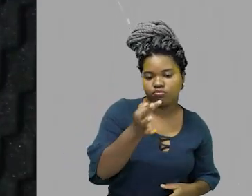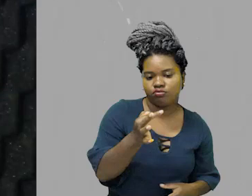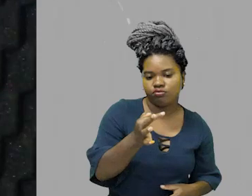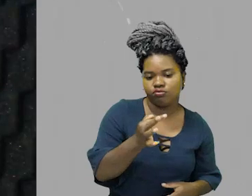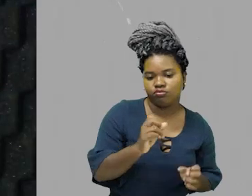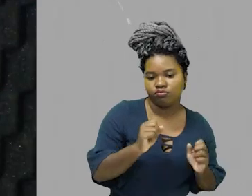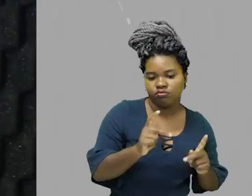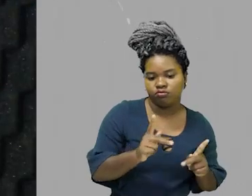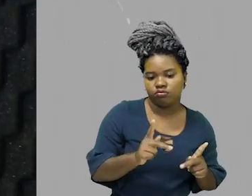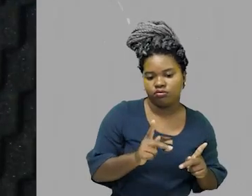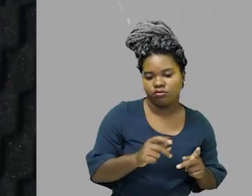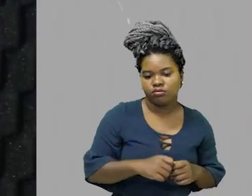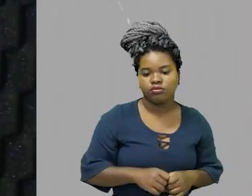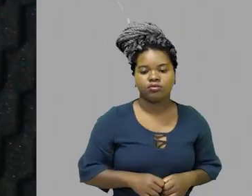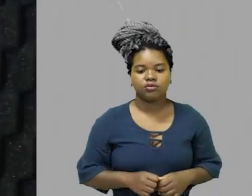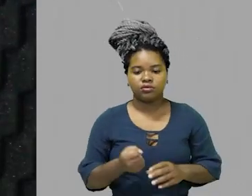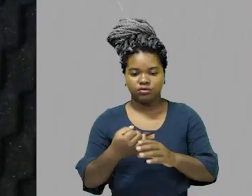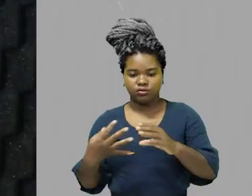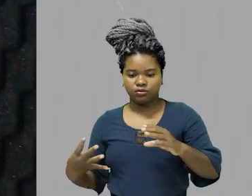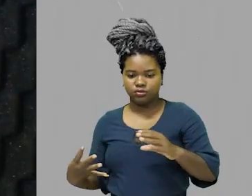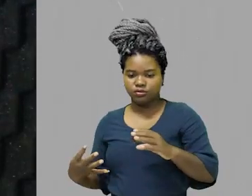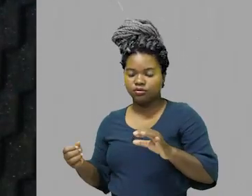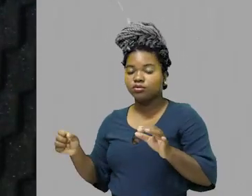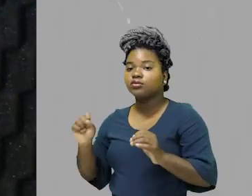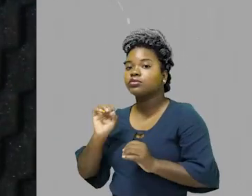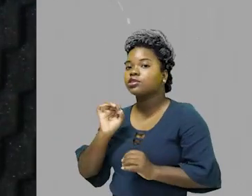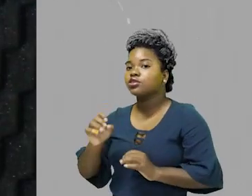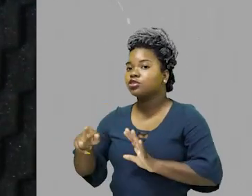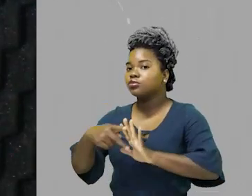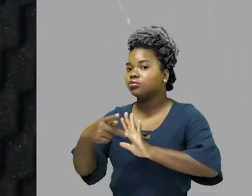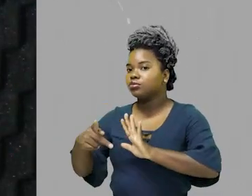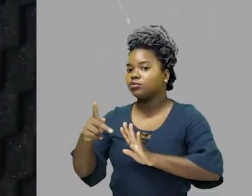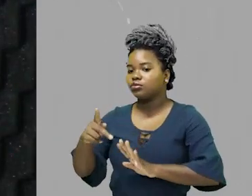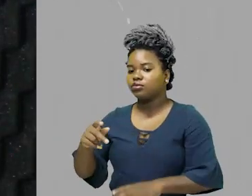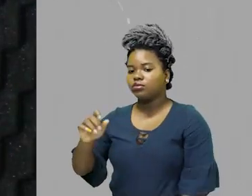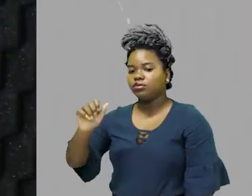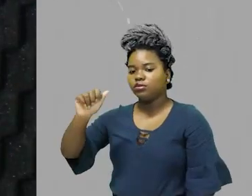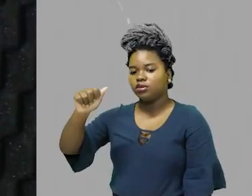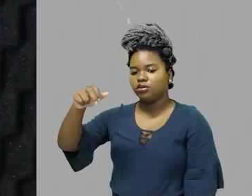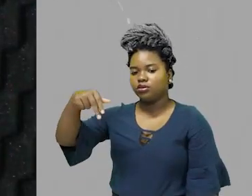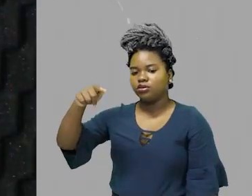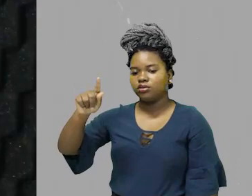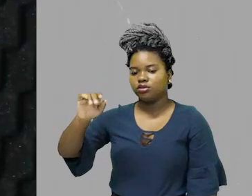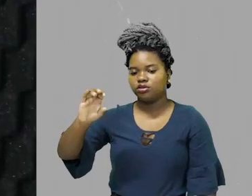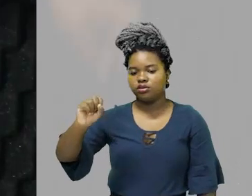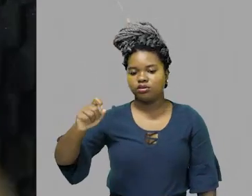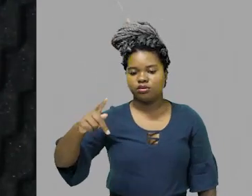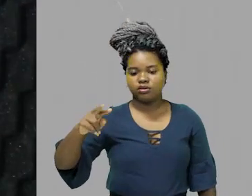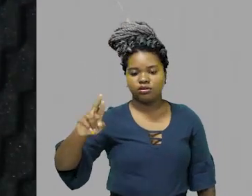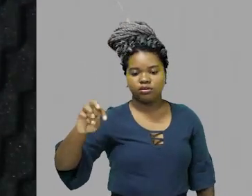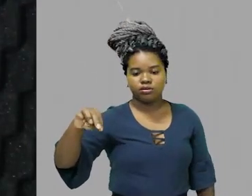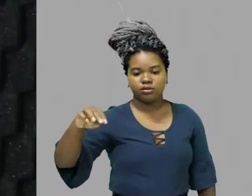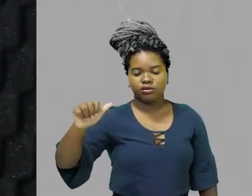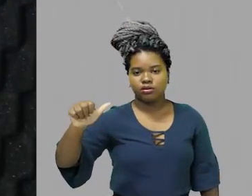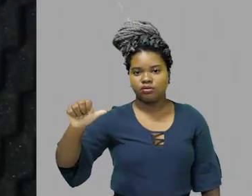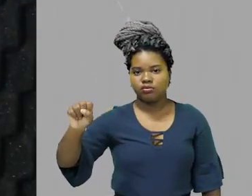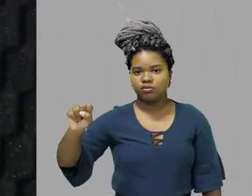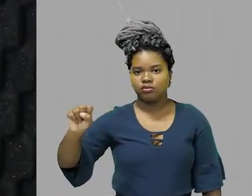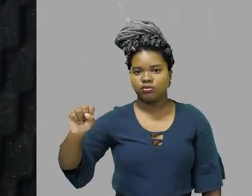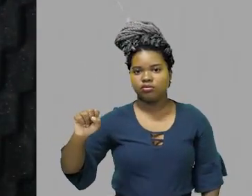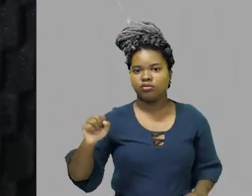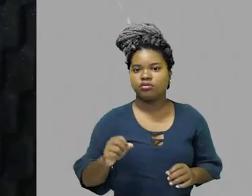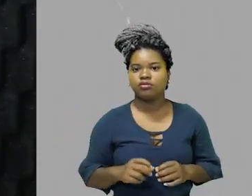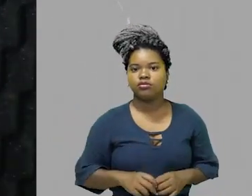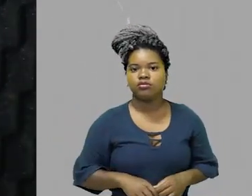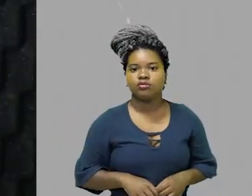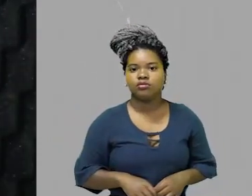Então, essa característica aqui, pessoal, das flores, ela aumenta a chance de polinização cruzada,